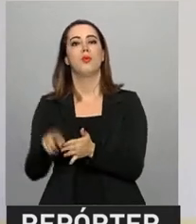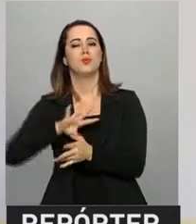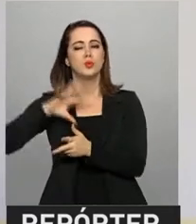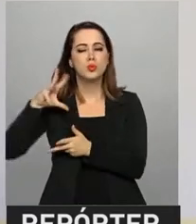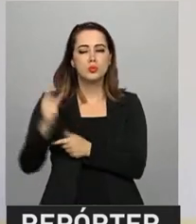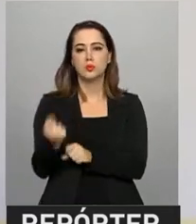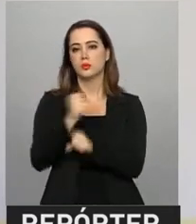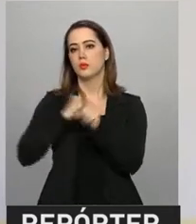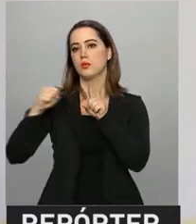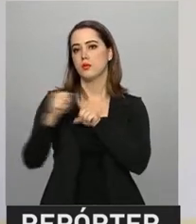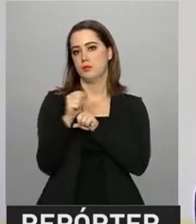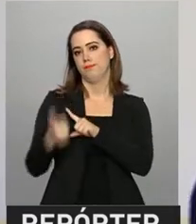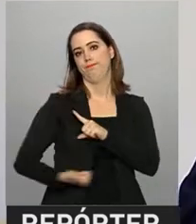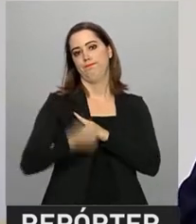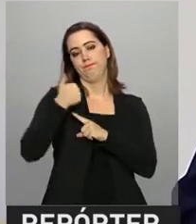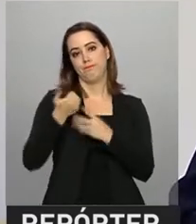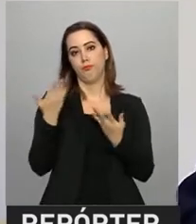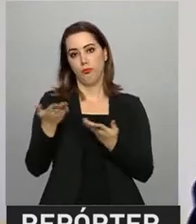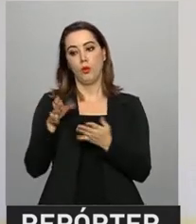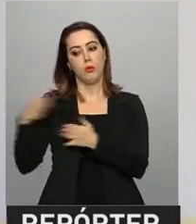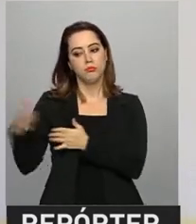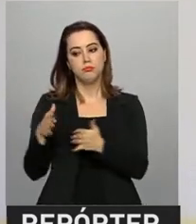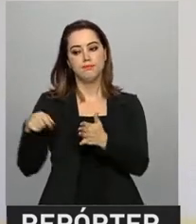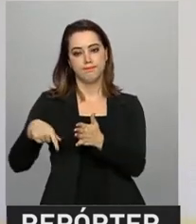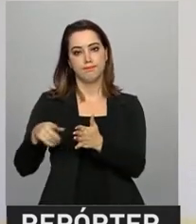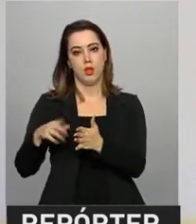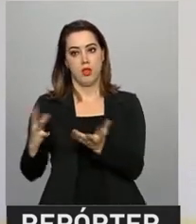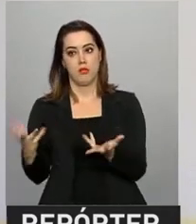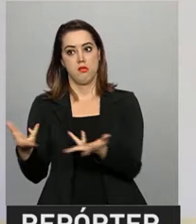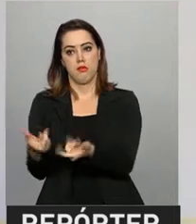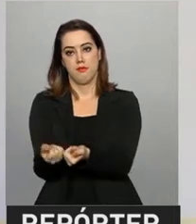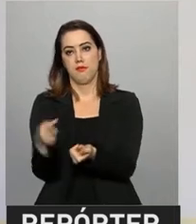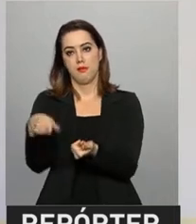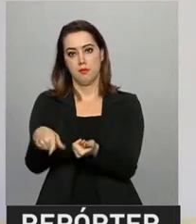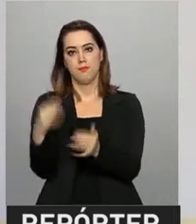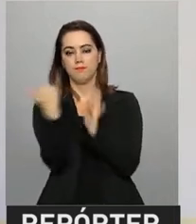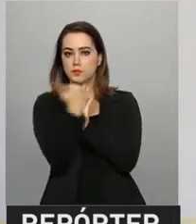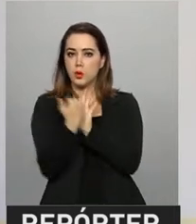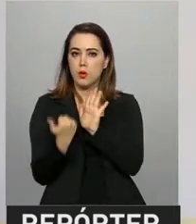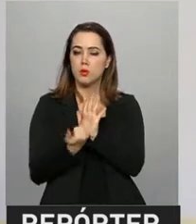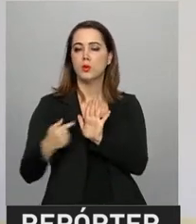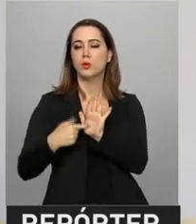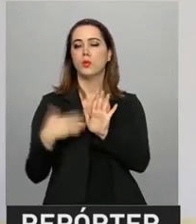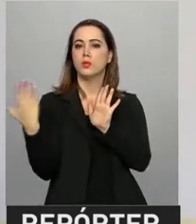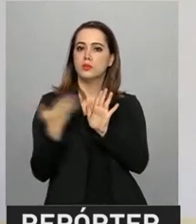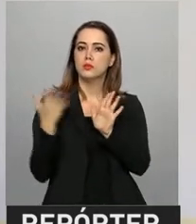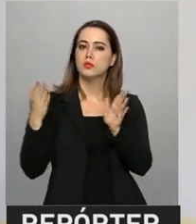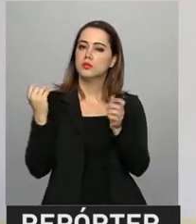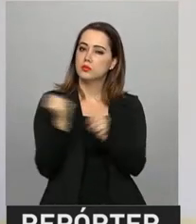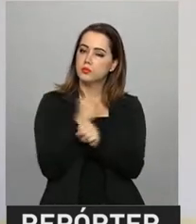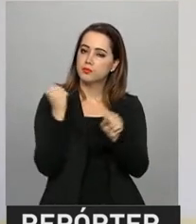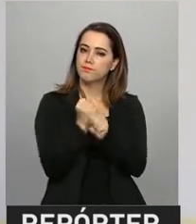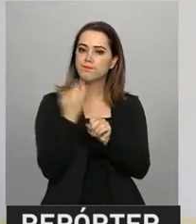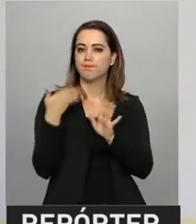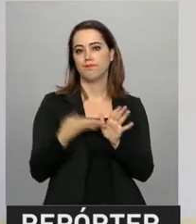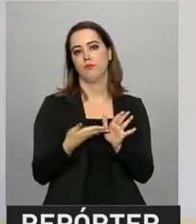a sociedade consegue ganhar. Nessa direção é que o plano Agro Mais está sendo construído,